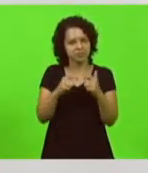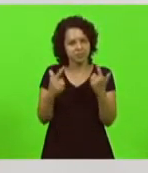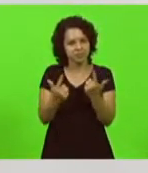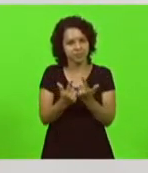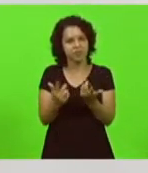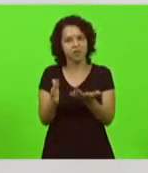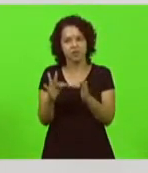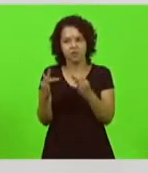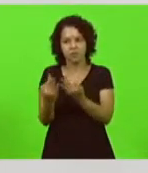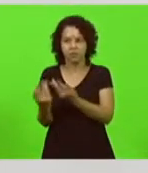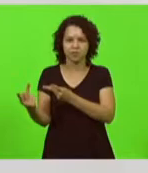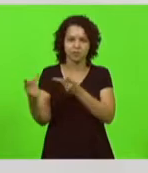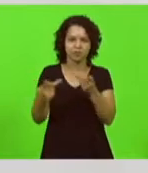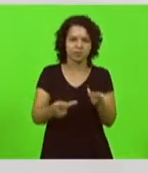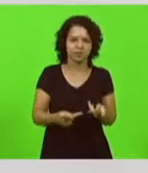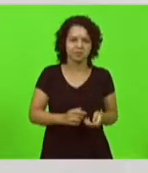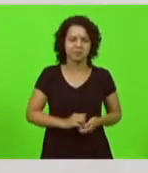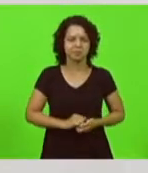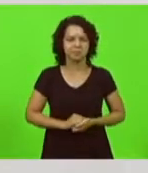visitam.